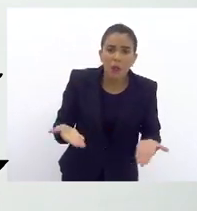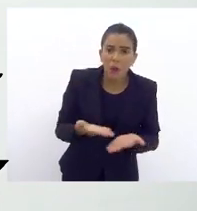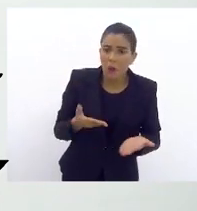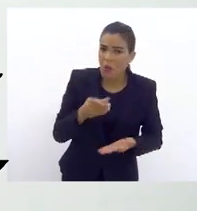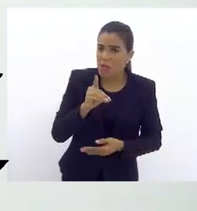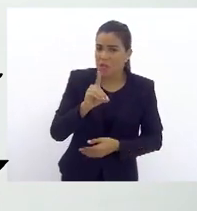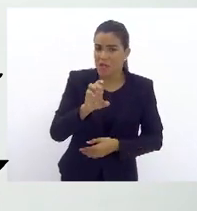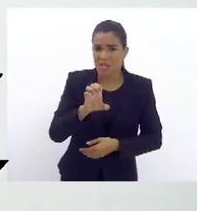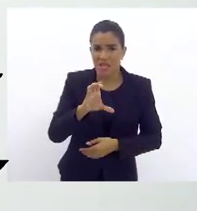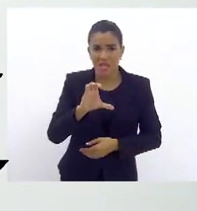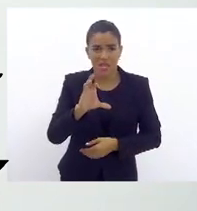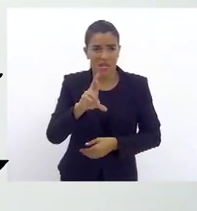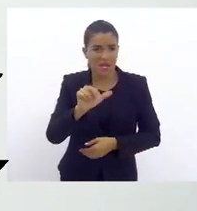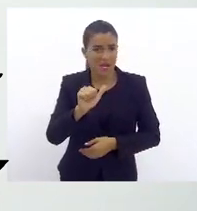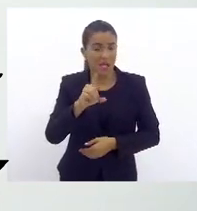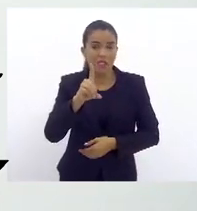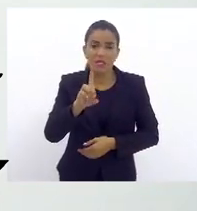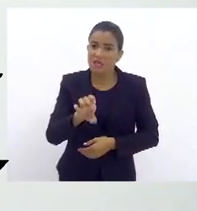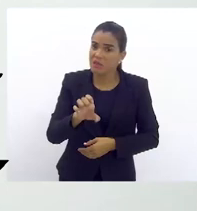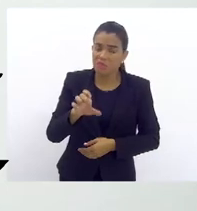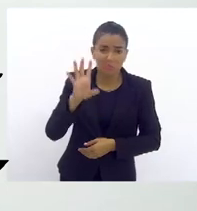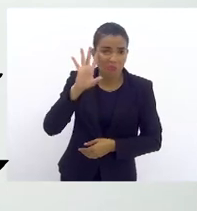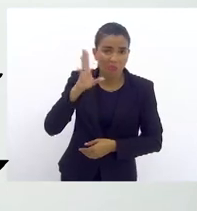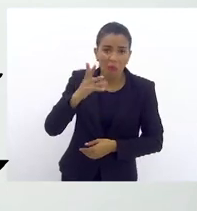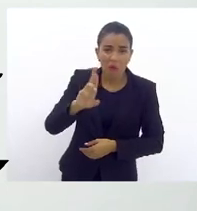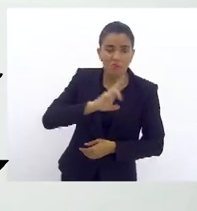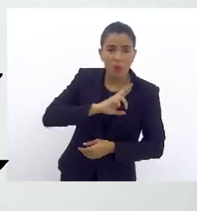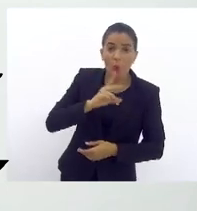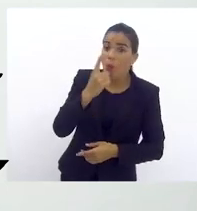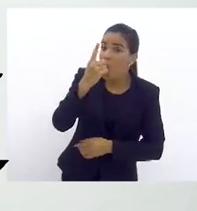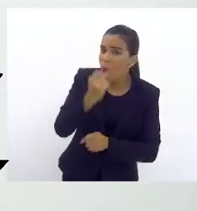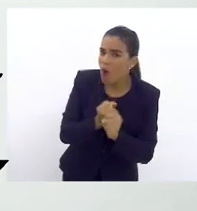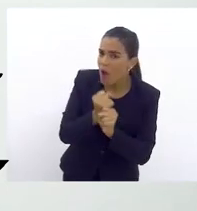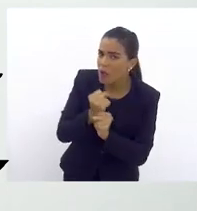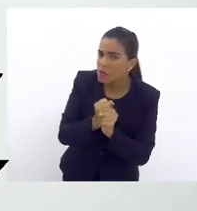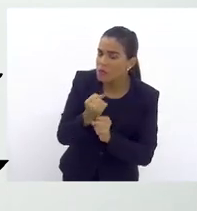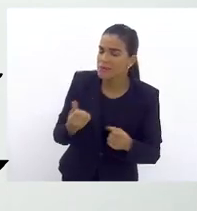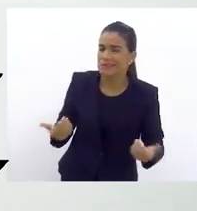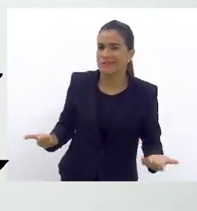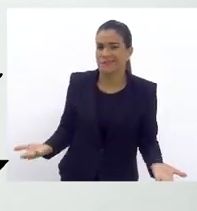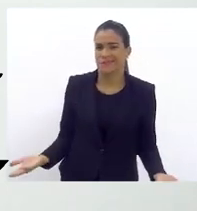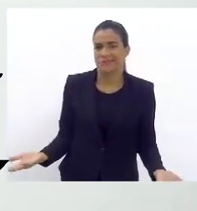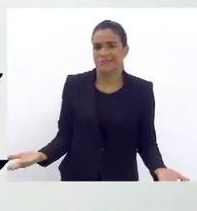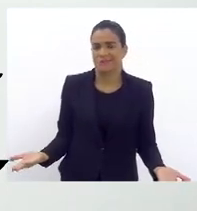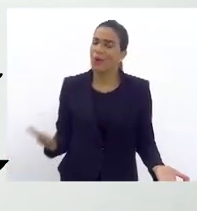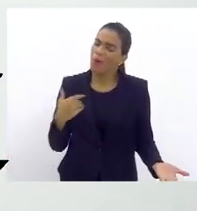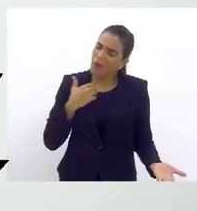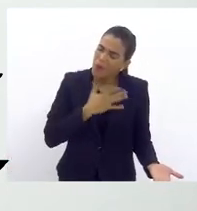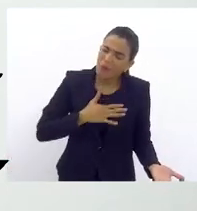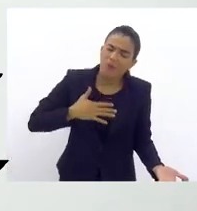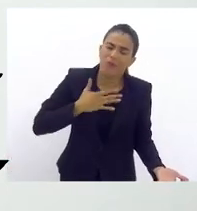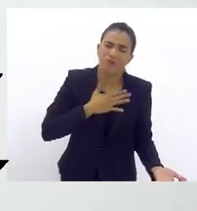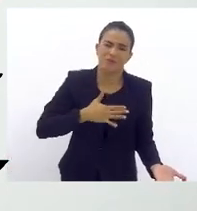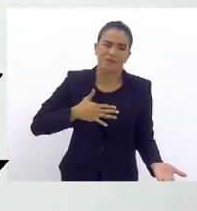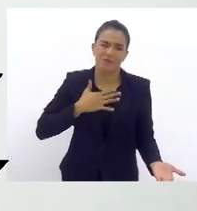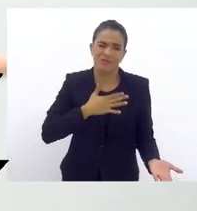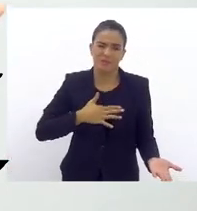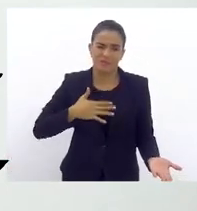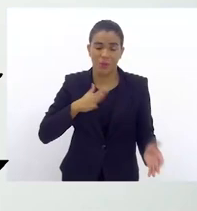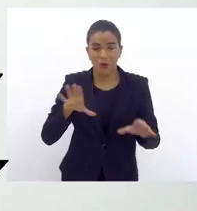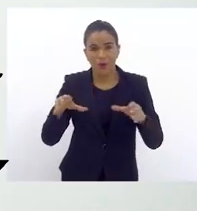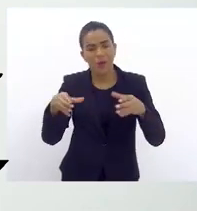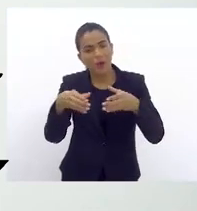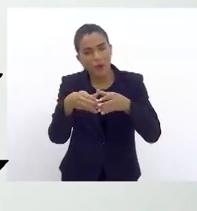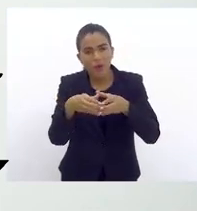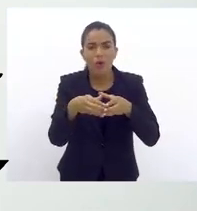declagem não dá a resposta tem um ano então assim eu gostaria que os órgãos que a